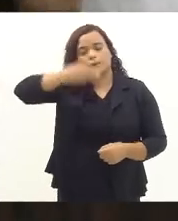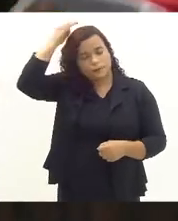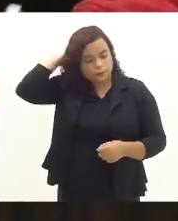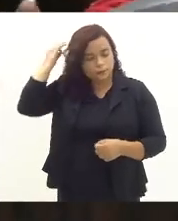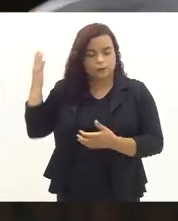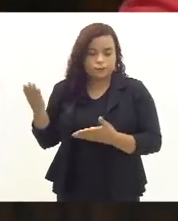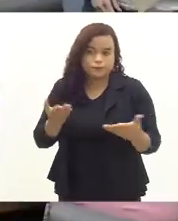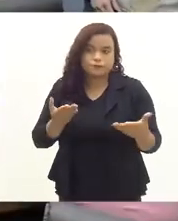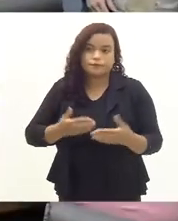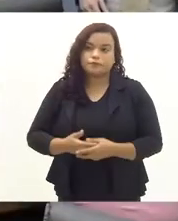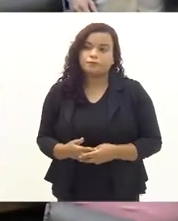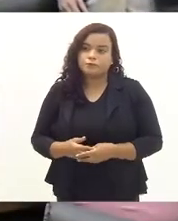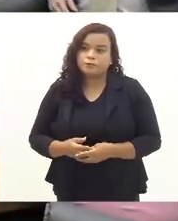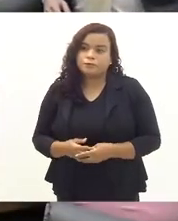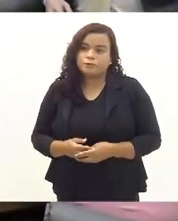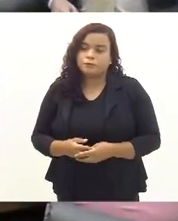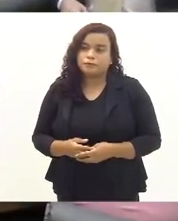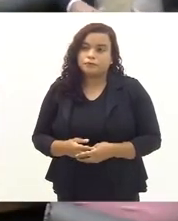ser